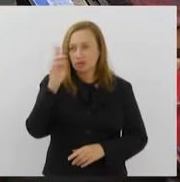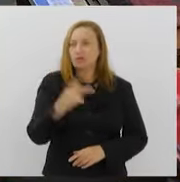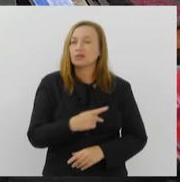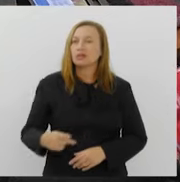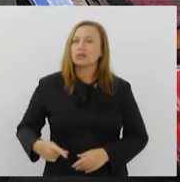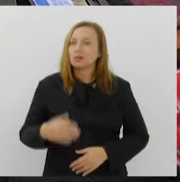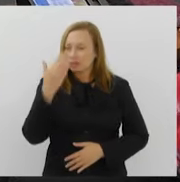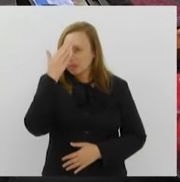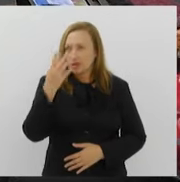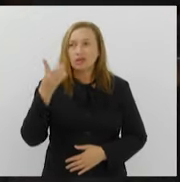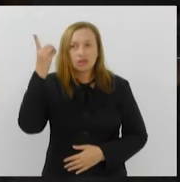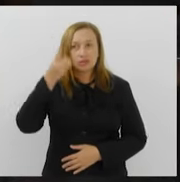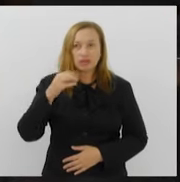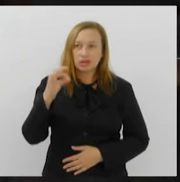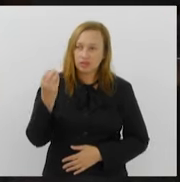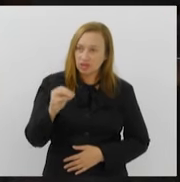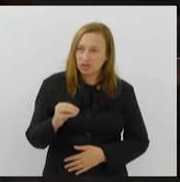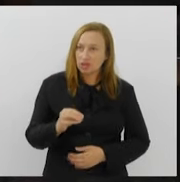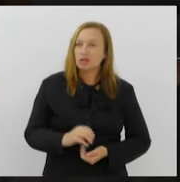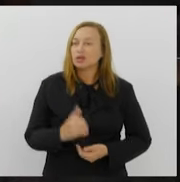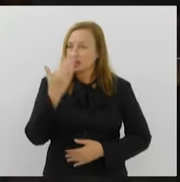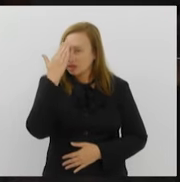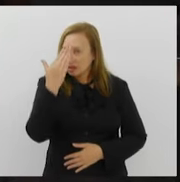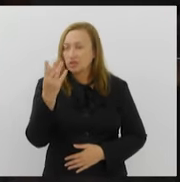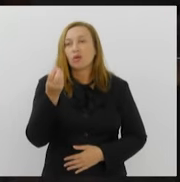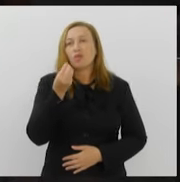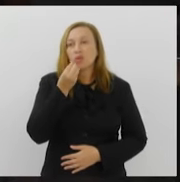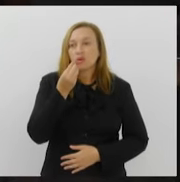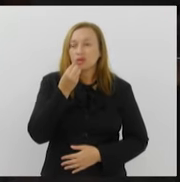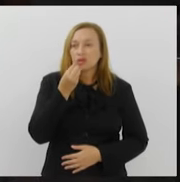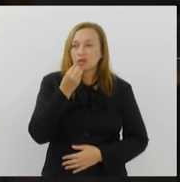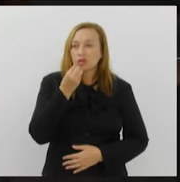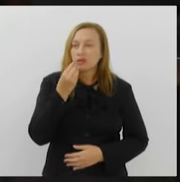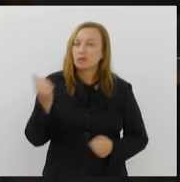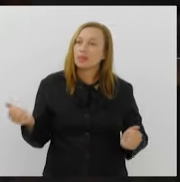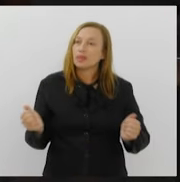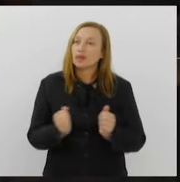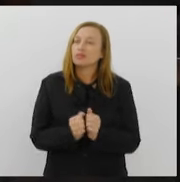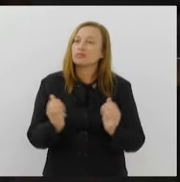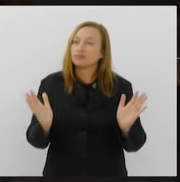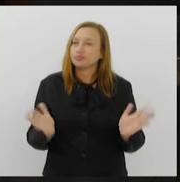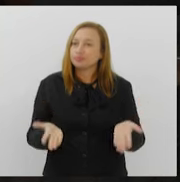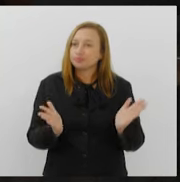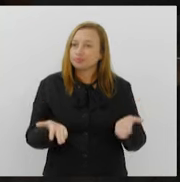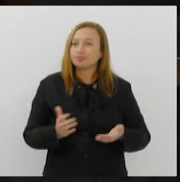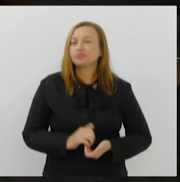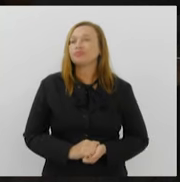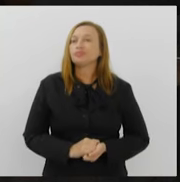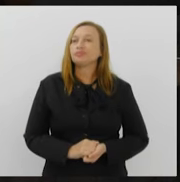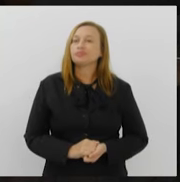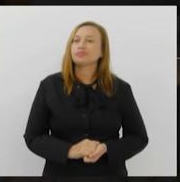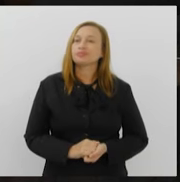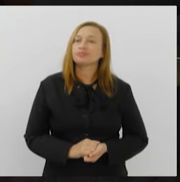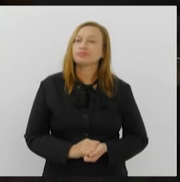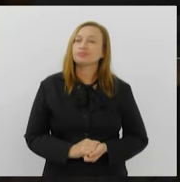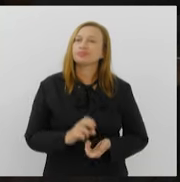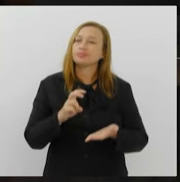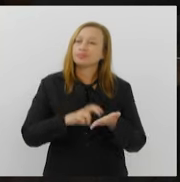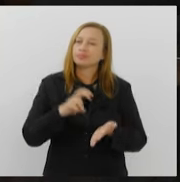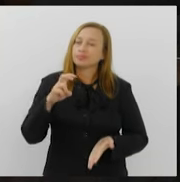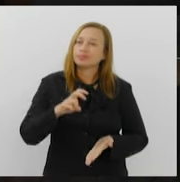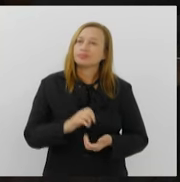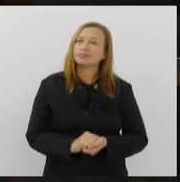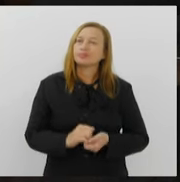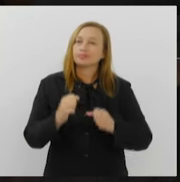obrigado, deputada Carla Machado. Quero também agradecer a oportunidade de estar com Vossa Excelência hoje, de ter estado com Vossa Excelência hoje pela manhã,